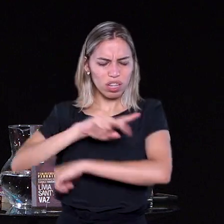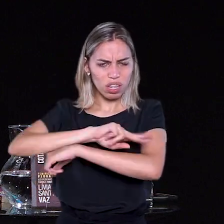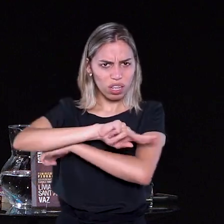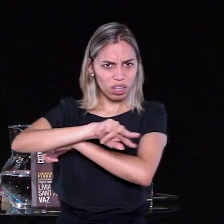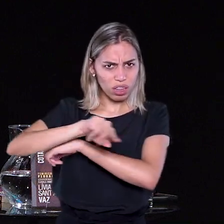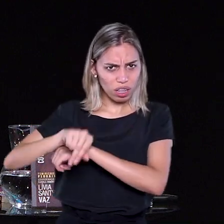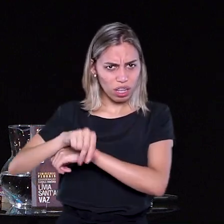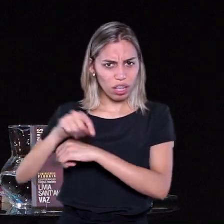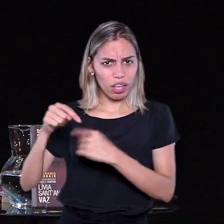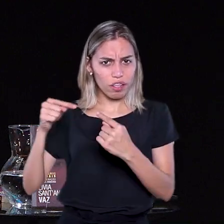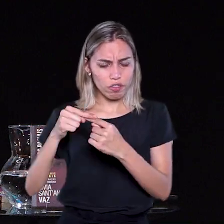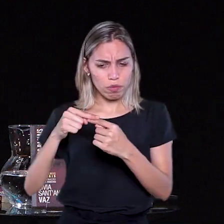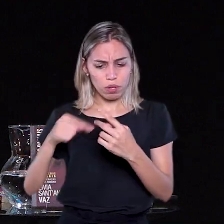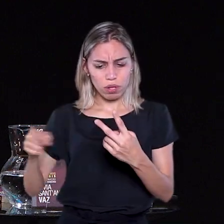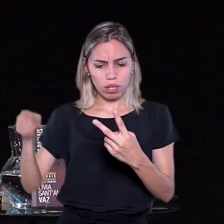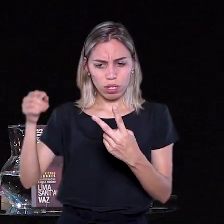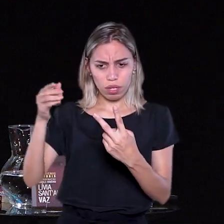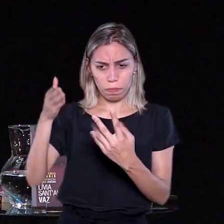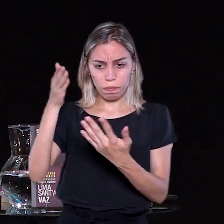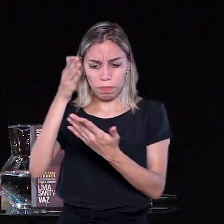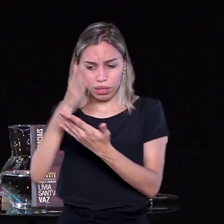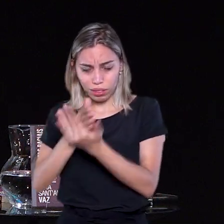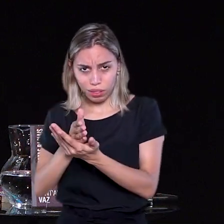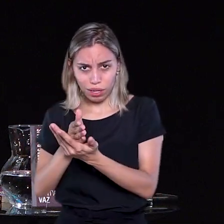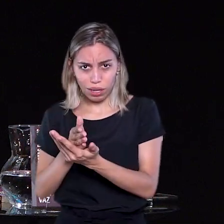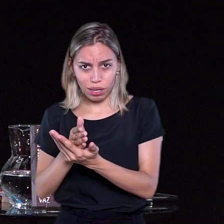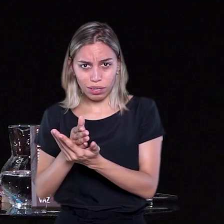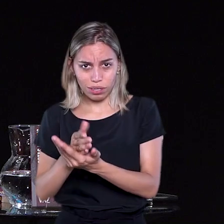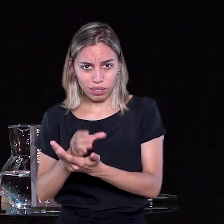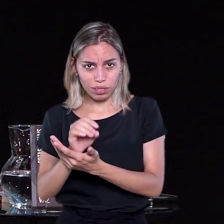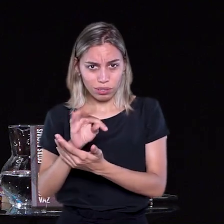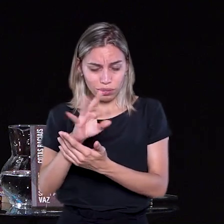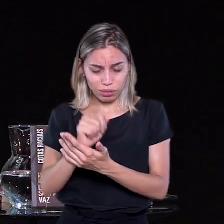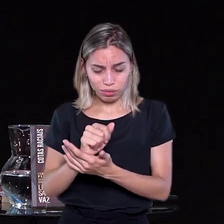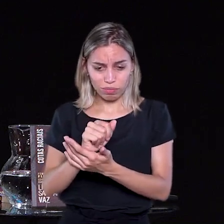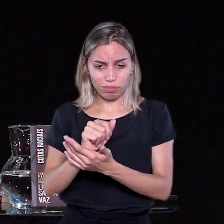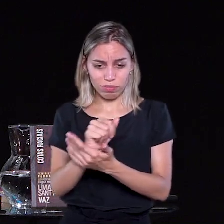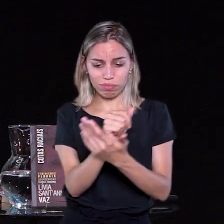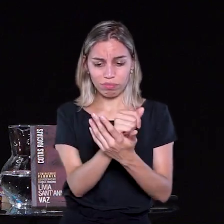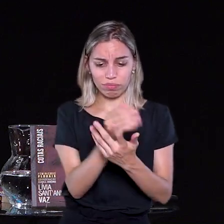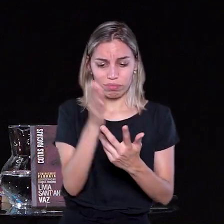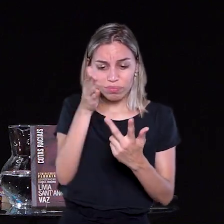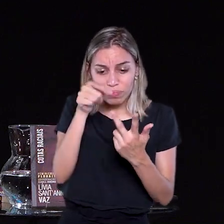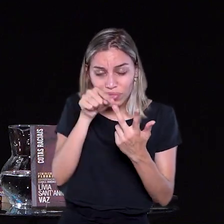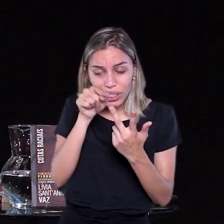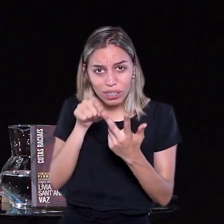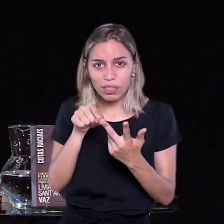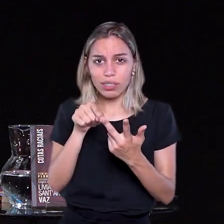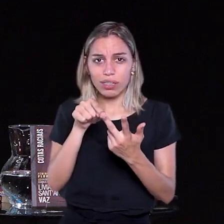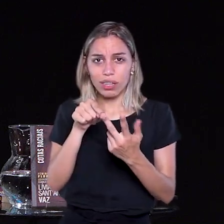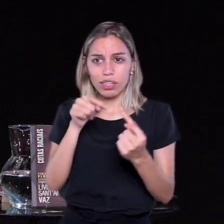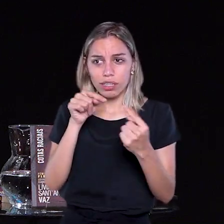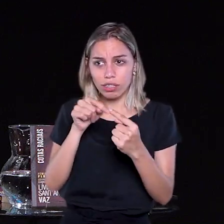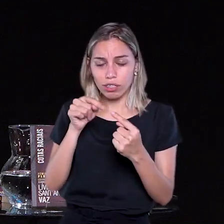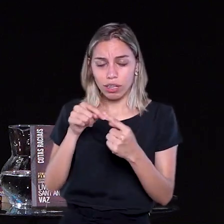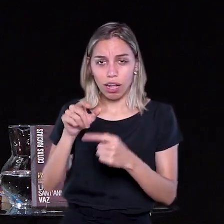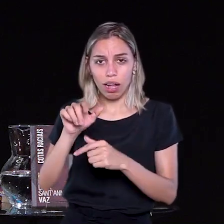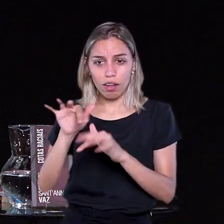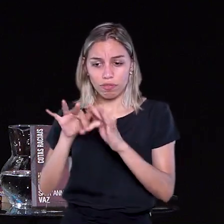racial entra como uma subcota da cota social, sendo que uma pessoa negra que, com o esforço, o sacrifício da sua família que